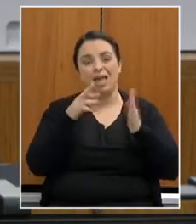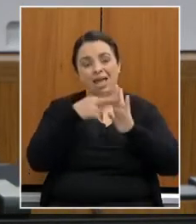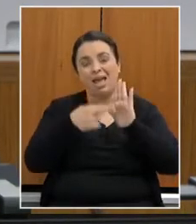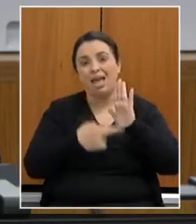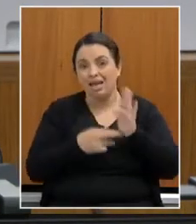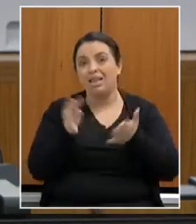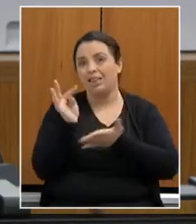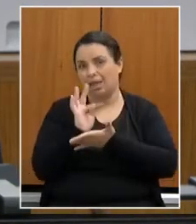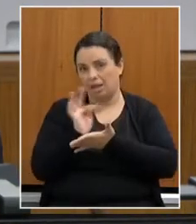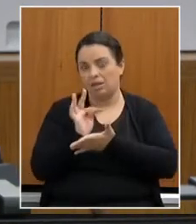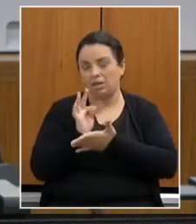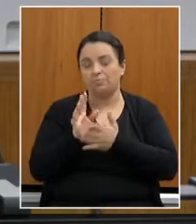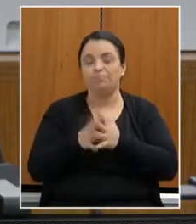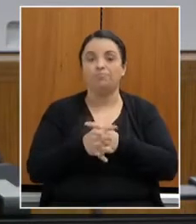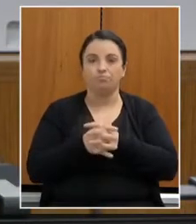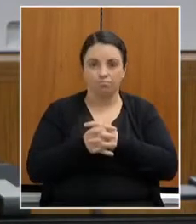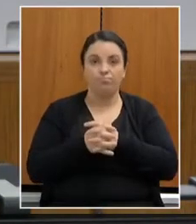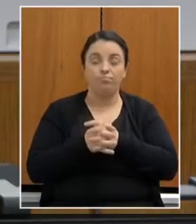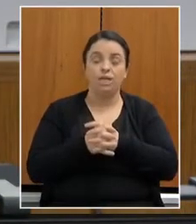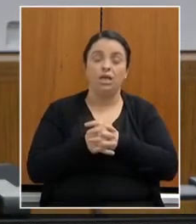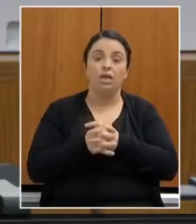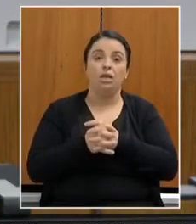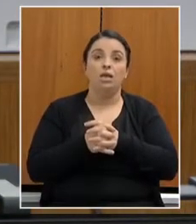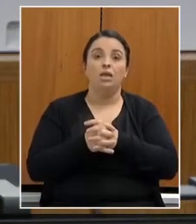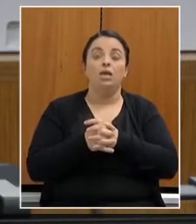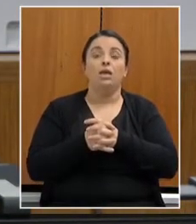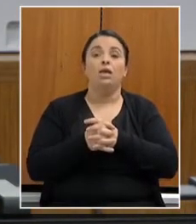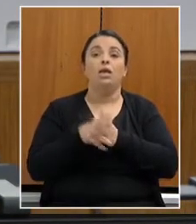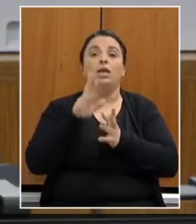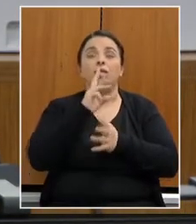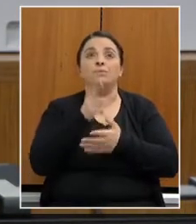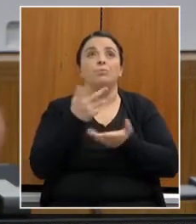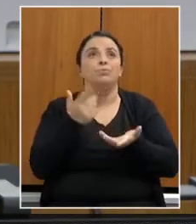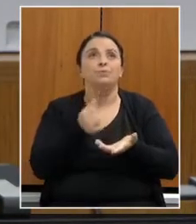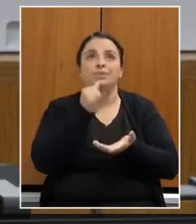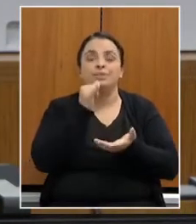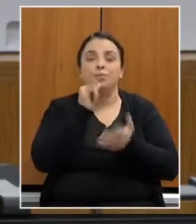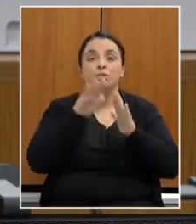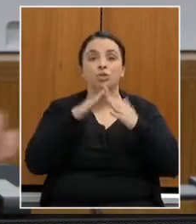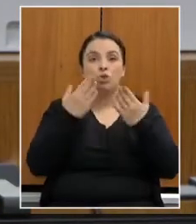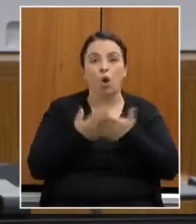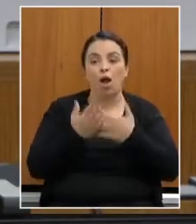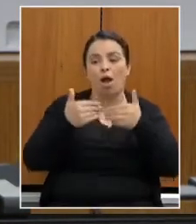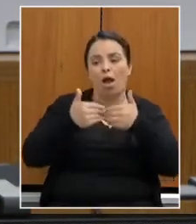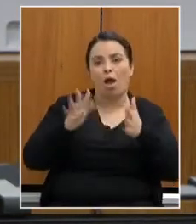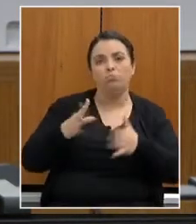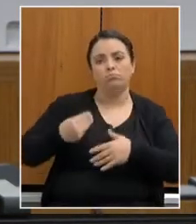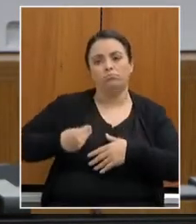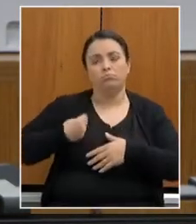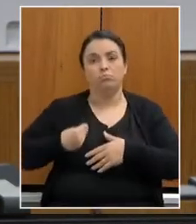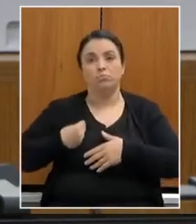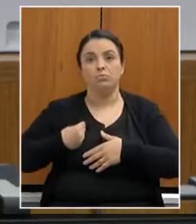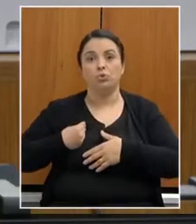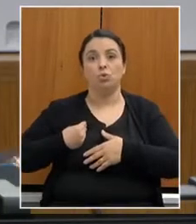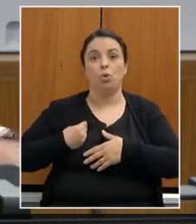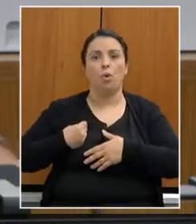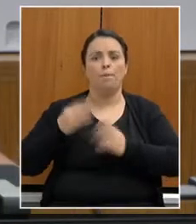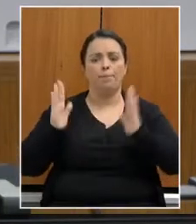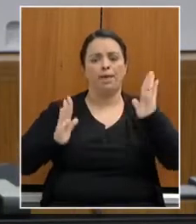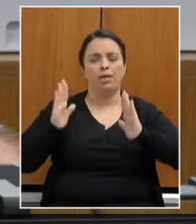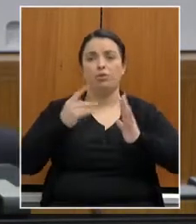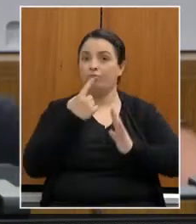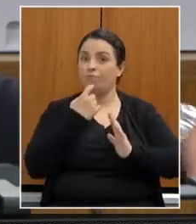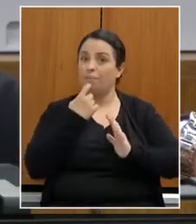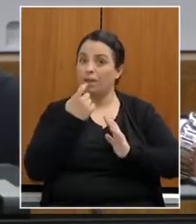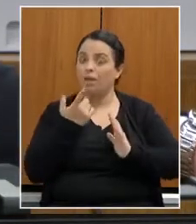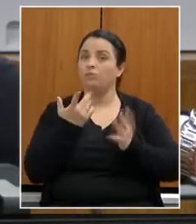em relação a volta da escola em onda vermelha a onda vermelha em cenário desfavorável não vai voltar é aquele momento